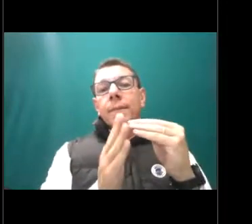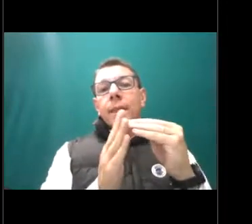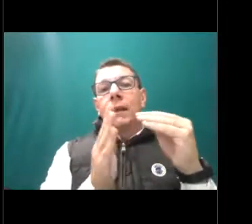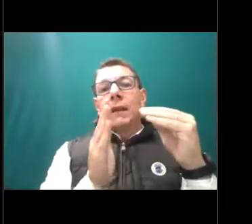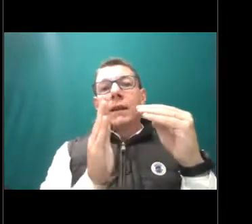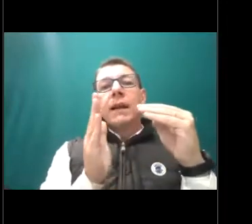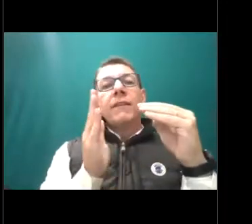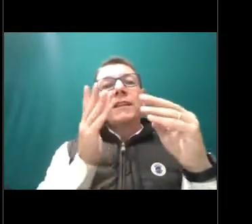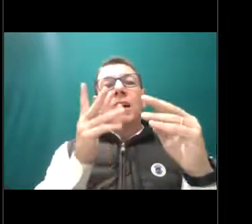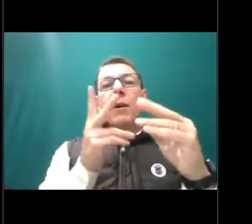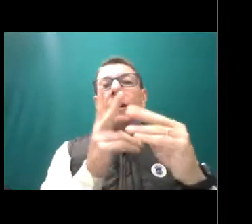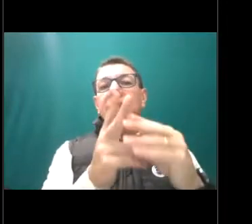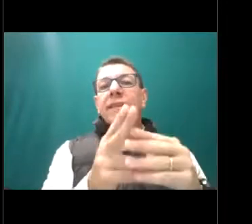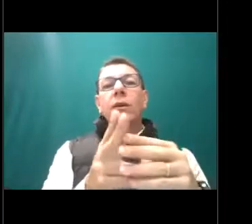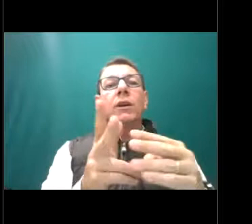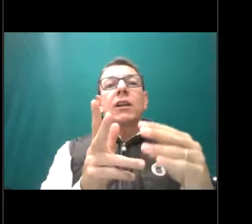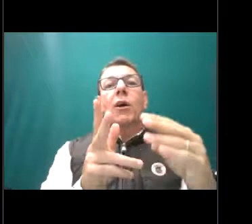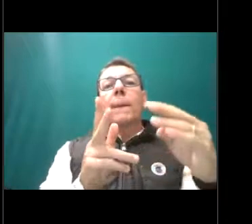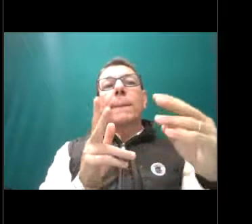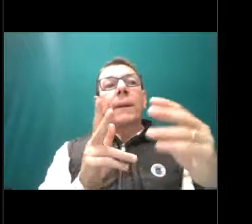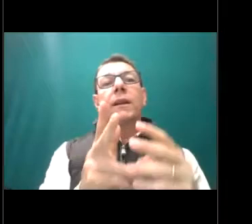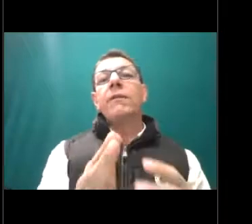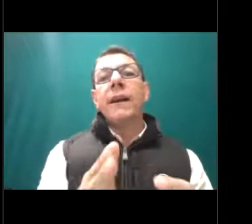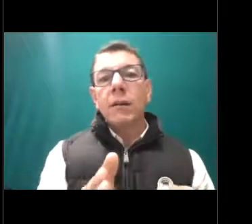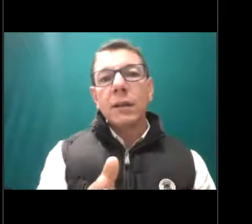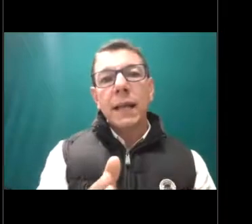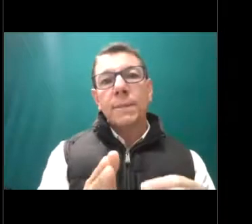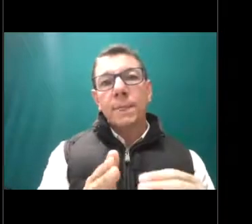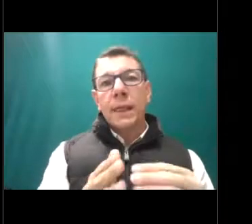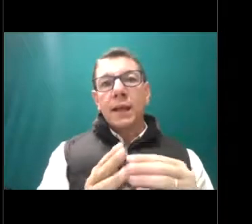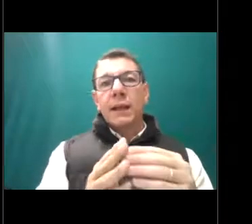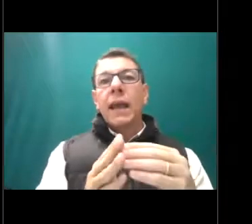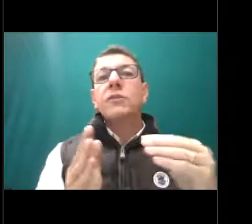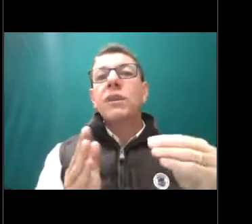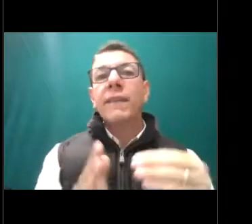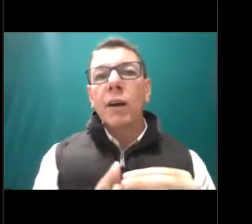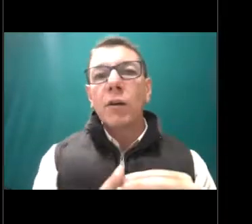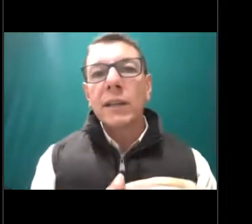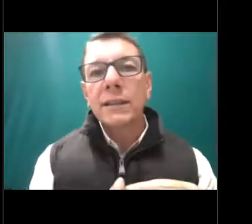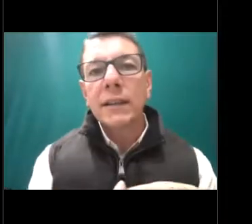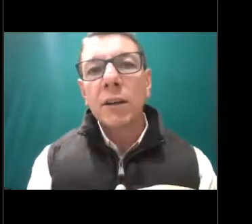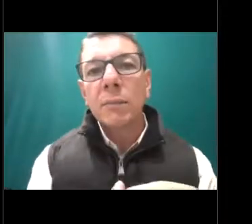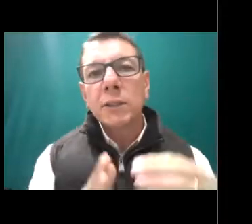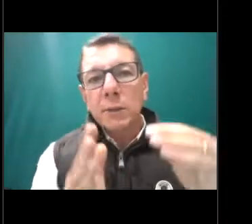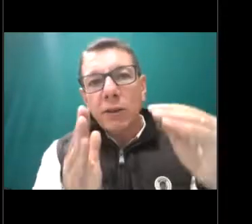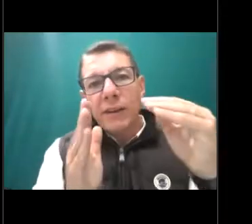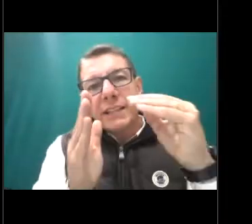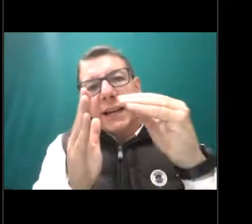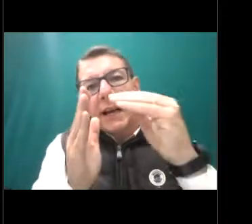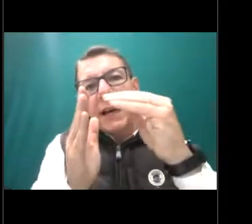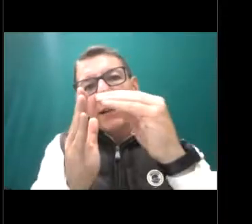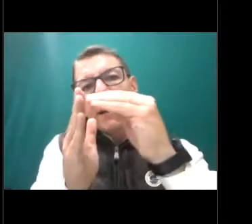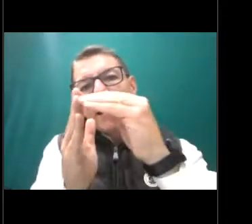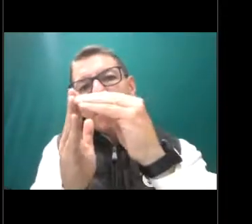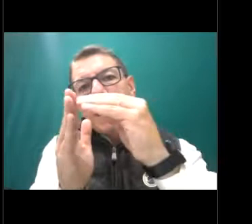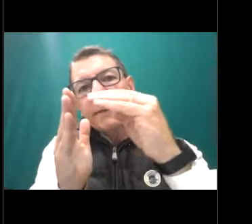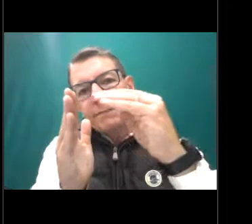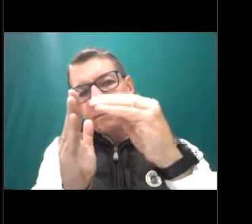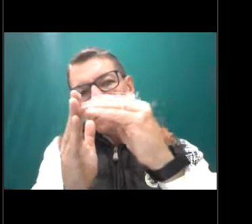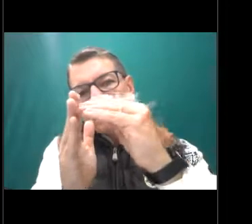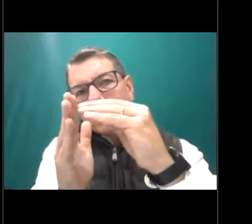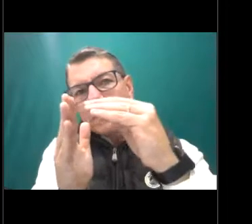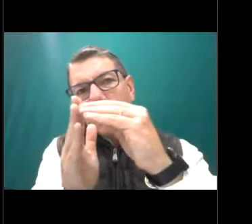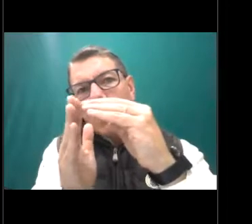lado. Né? Vai chegar uma hora que você vai cortar o papel, ele não vai cortar. É isso que vai acontecendo. Mesmo que eu vá chegando ali